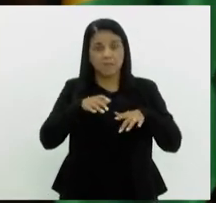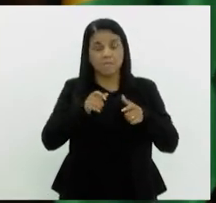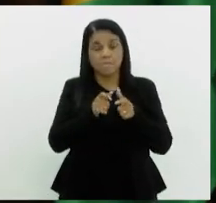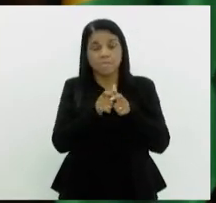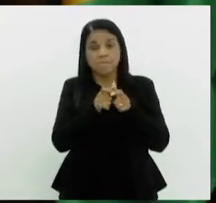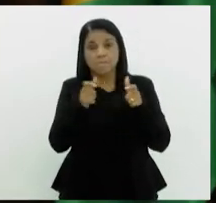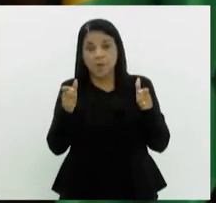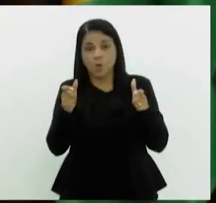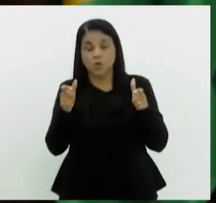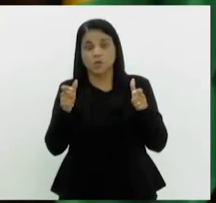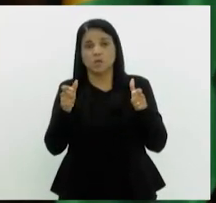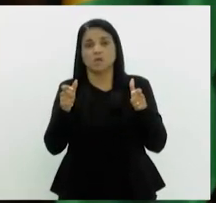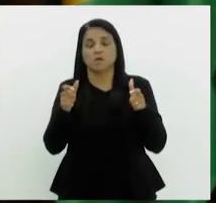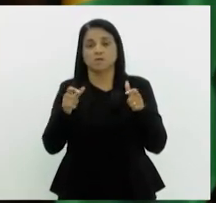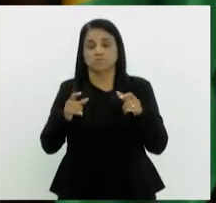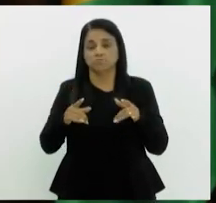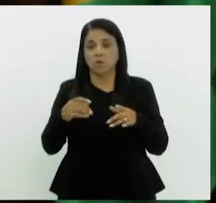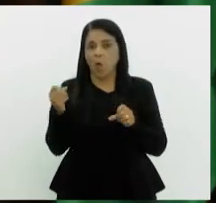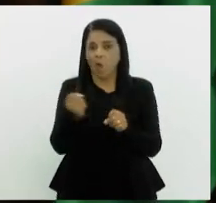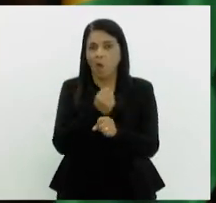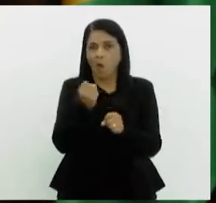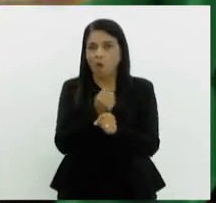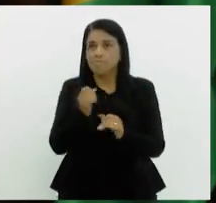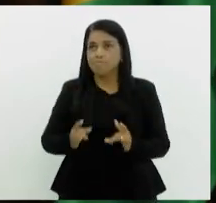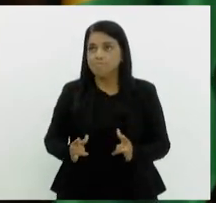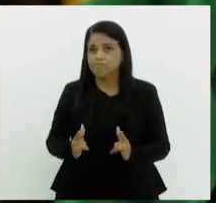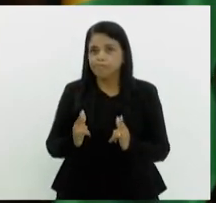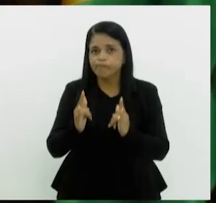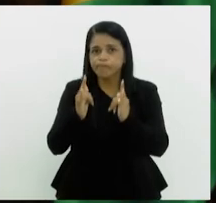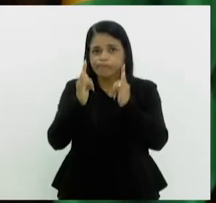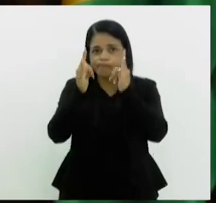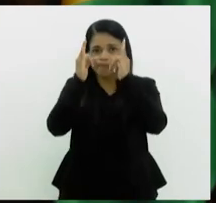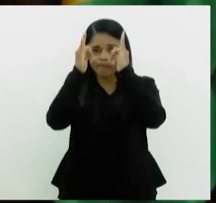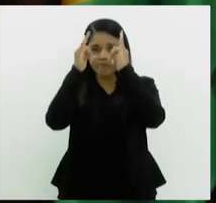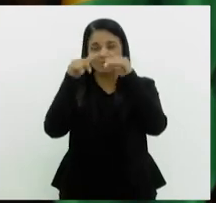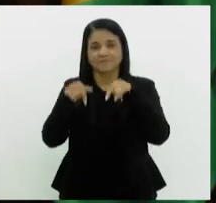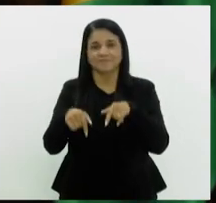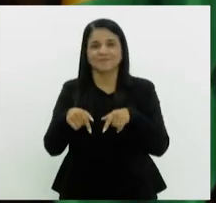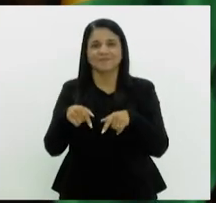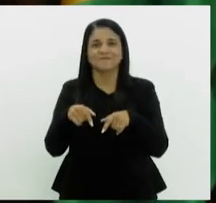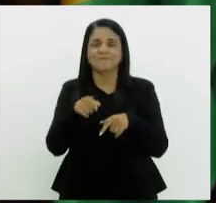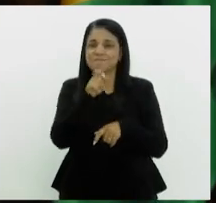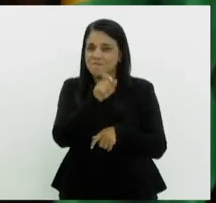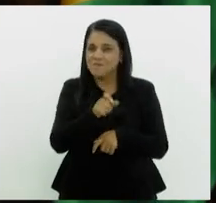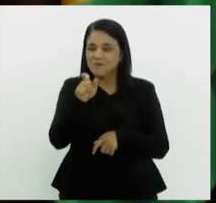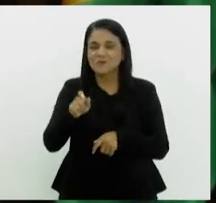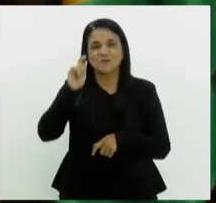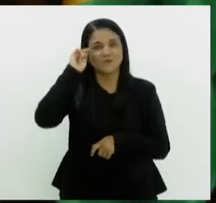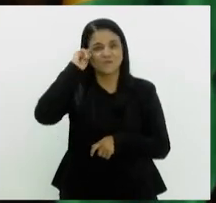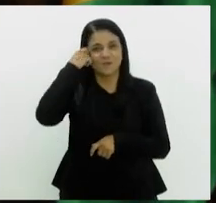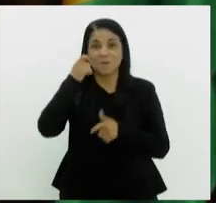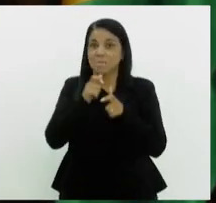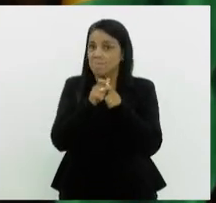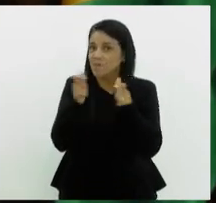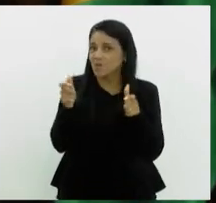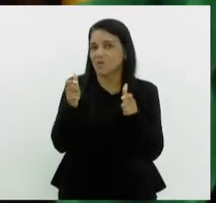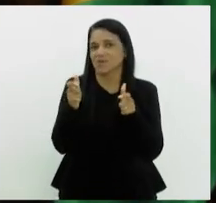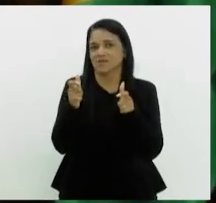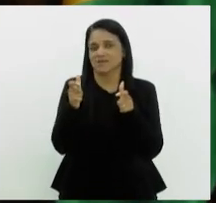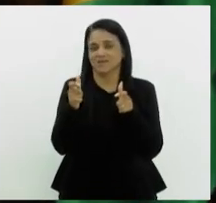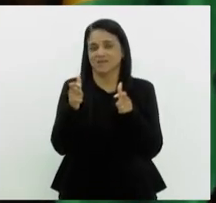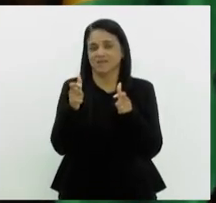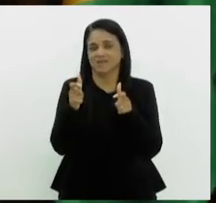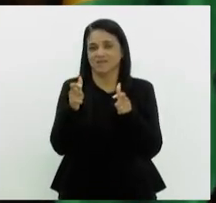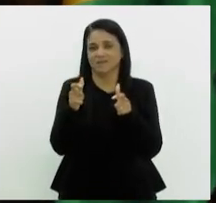pessoas que construíram esse prédio são pessoas pretas. A maioria de todas